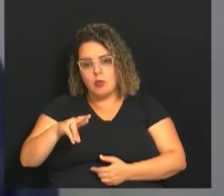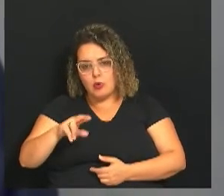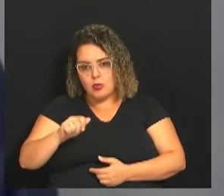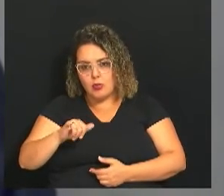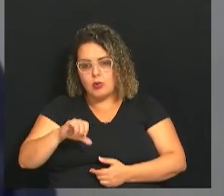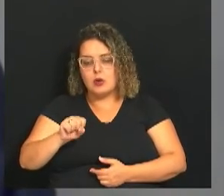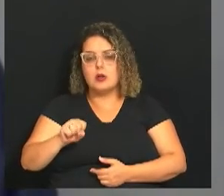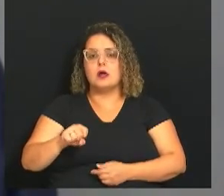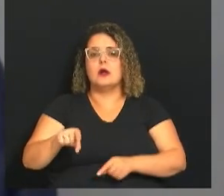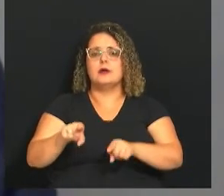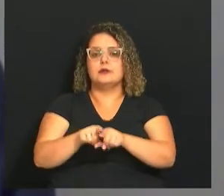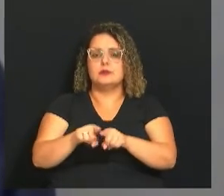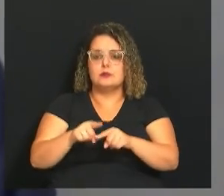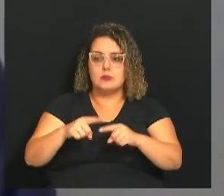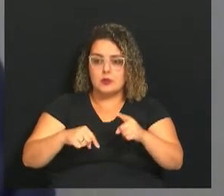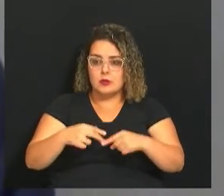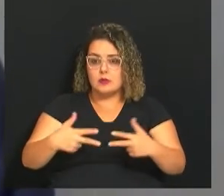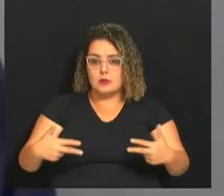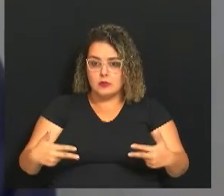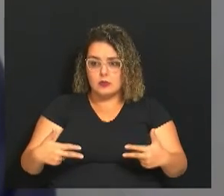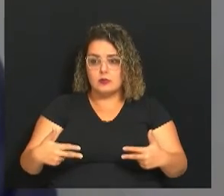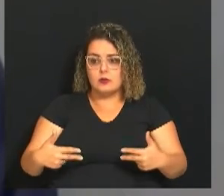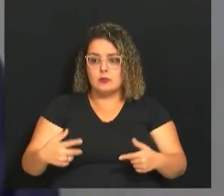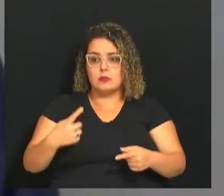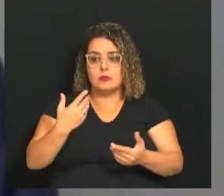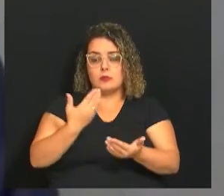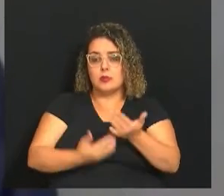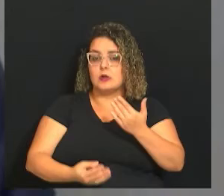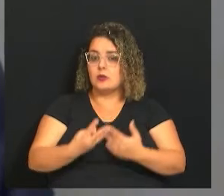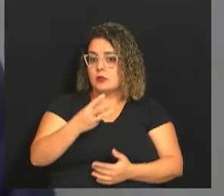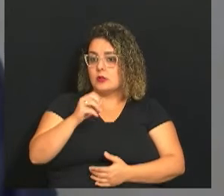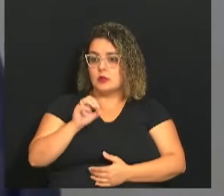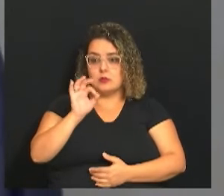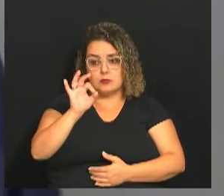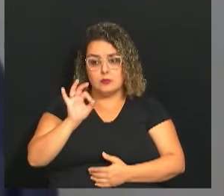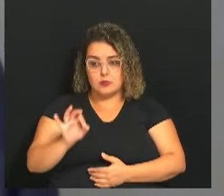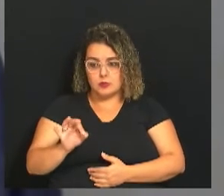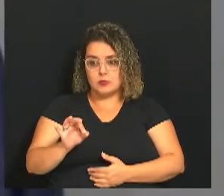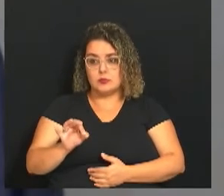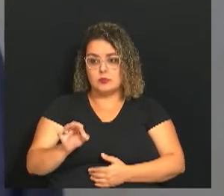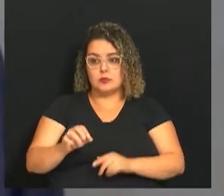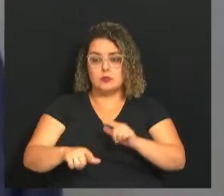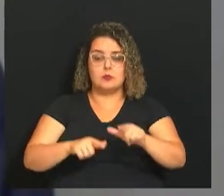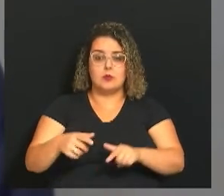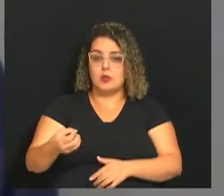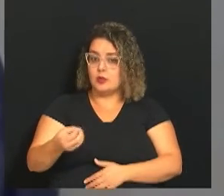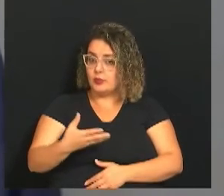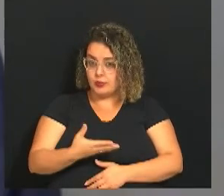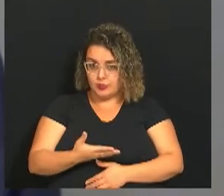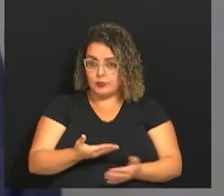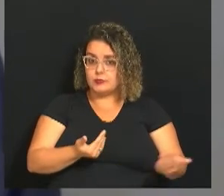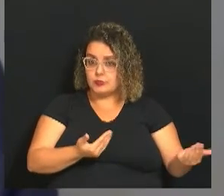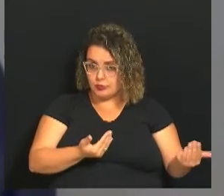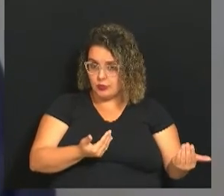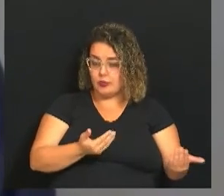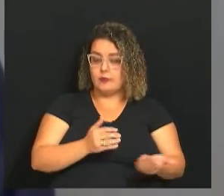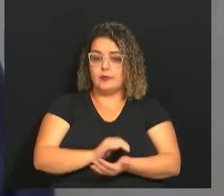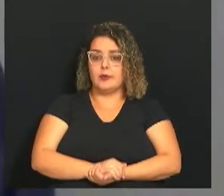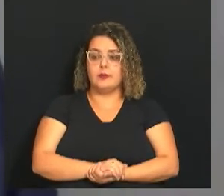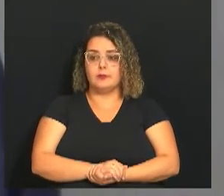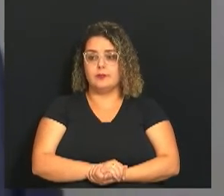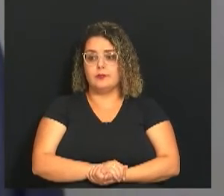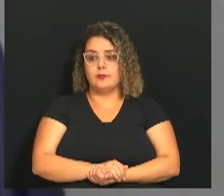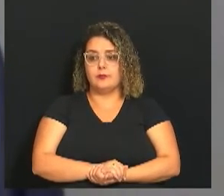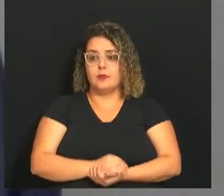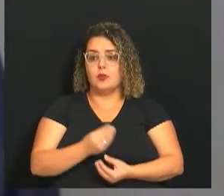praticamente 30% da capacidade laboral dele. Era um funcionário novo, então você pega como que funciona uma indenização nesse